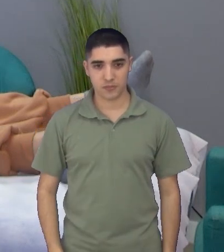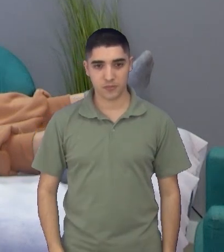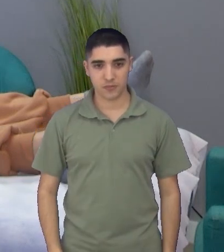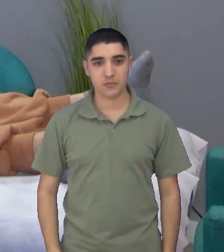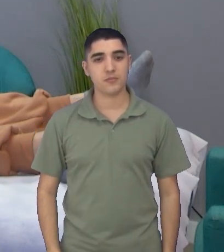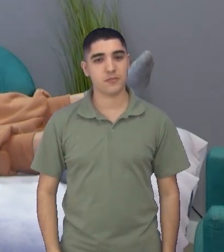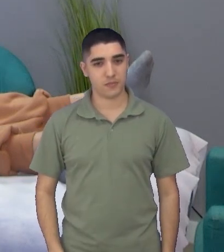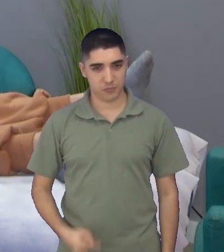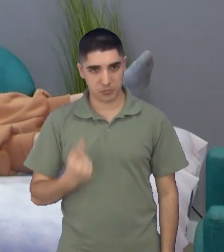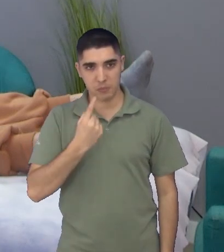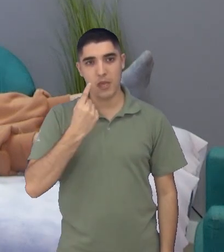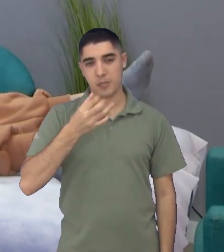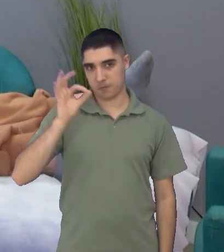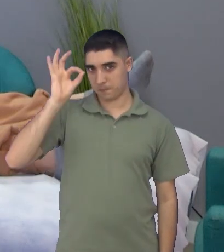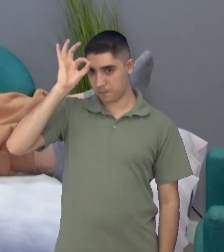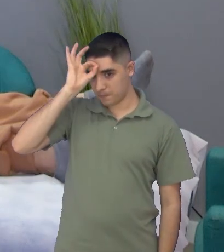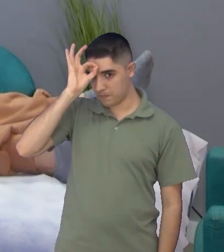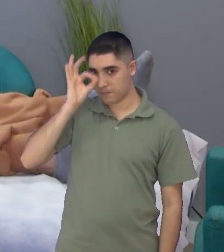meio, né? Isso.